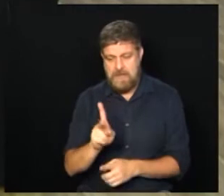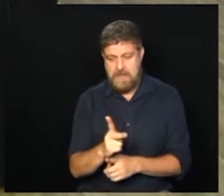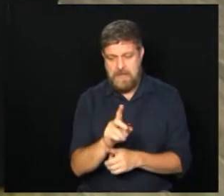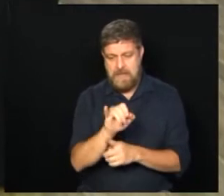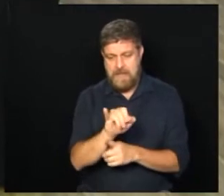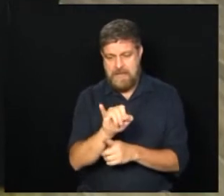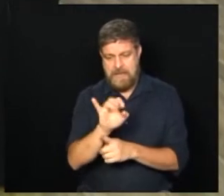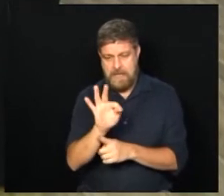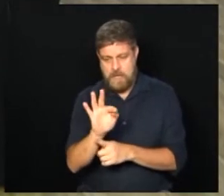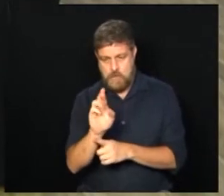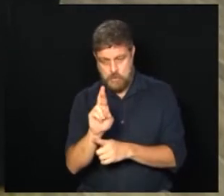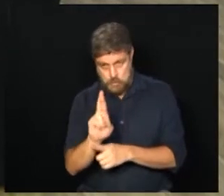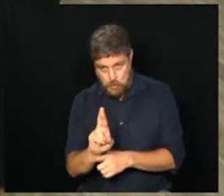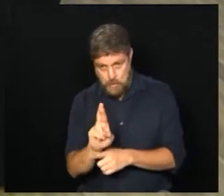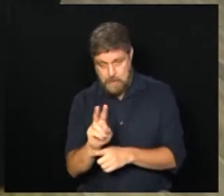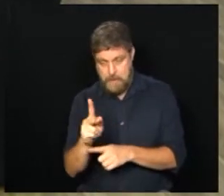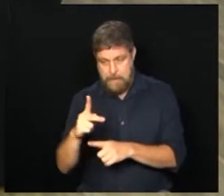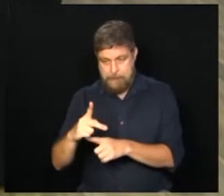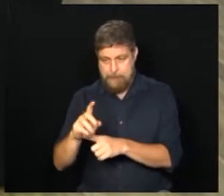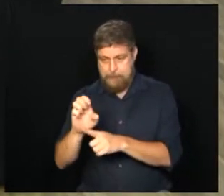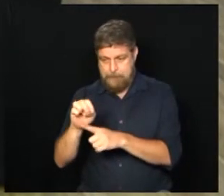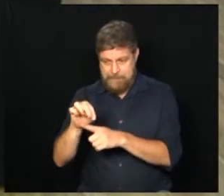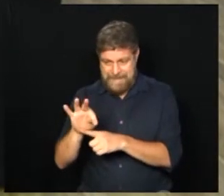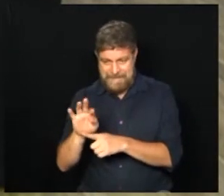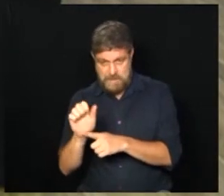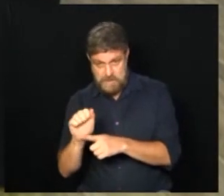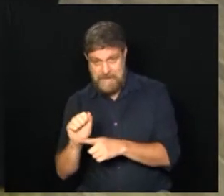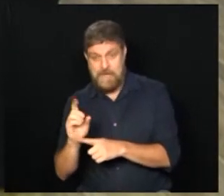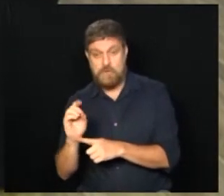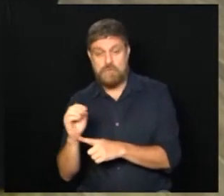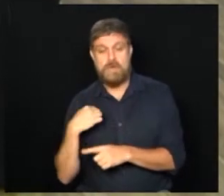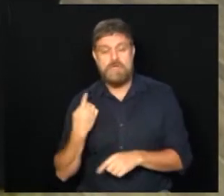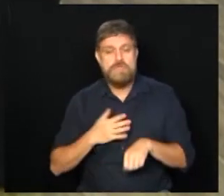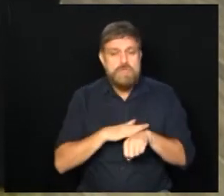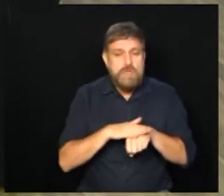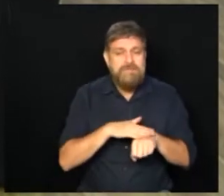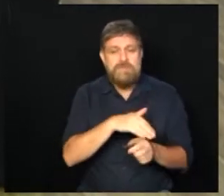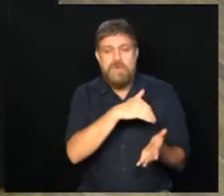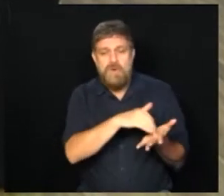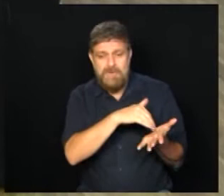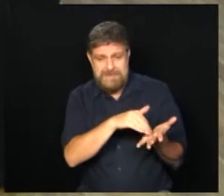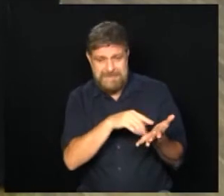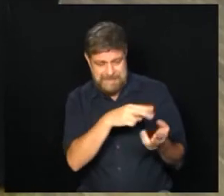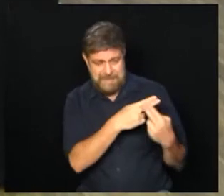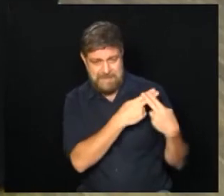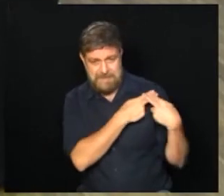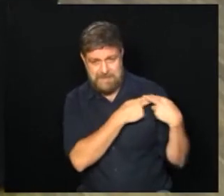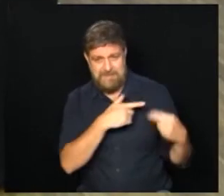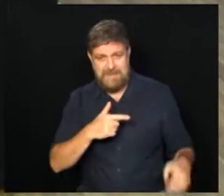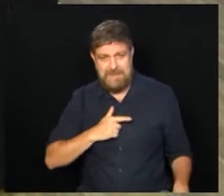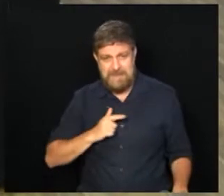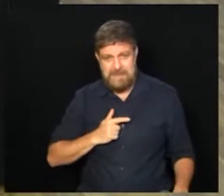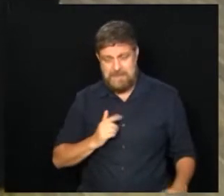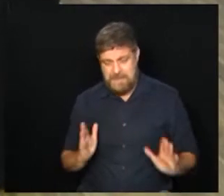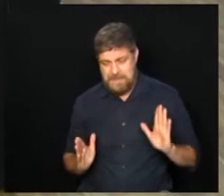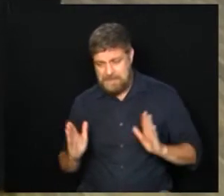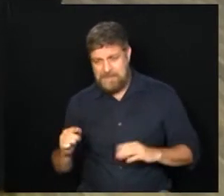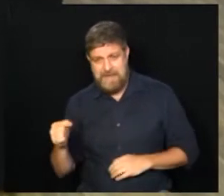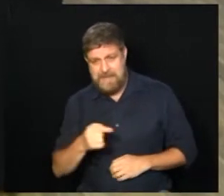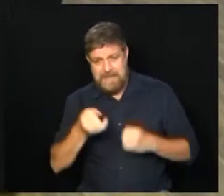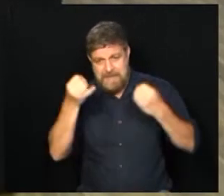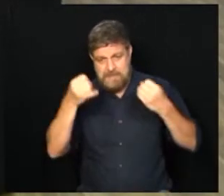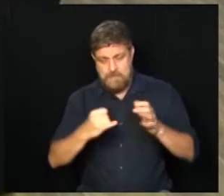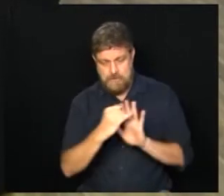A gente já falou, inclusive, com o secretário Vinícius Roveretti sobre essa questão de conversão de vários trechos. Aqui ele falou da Júlio de